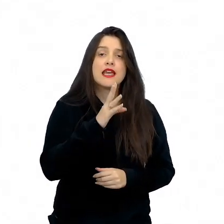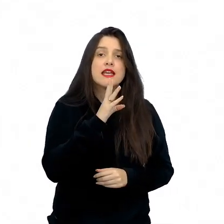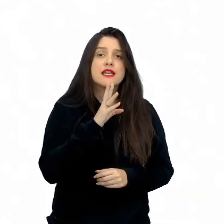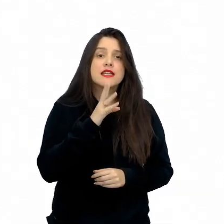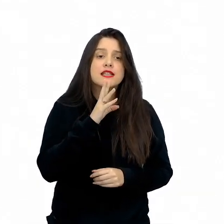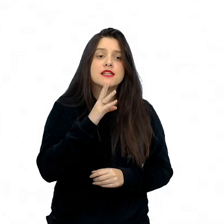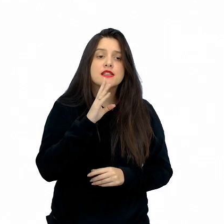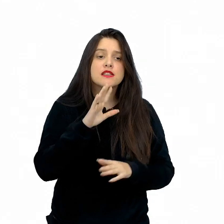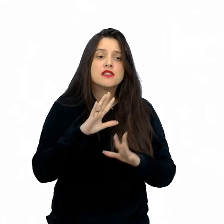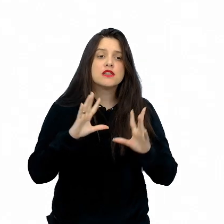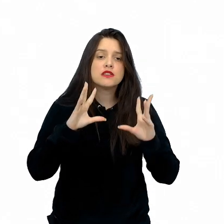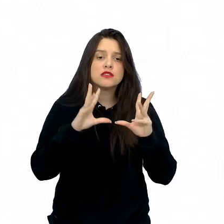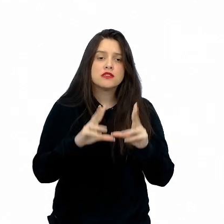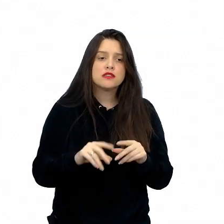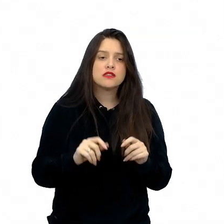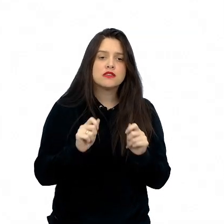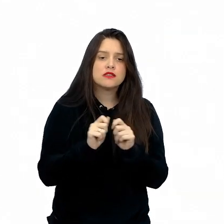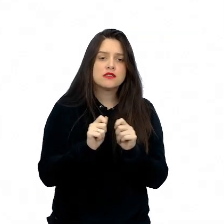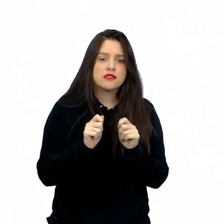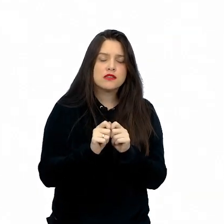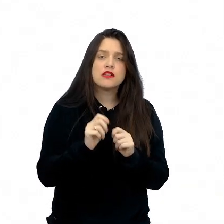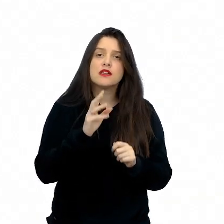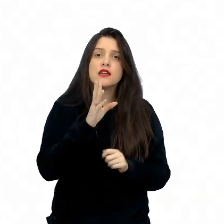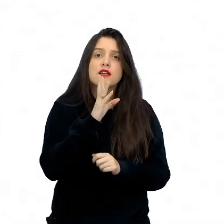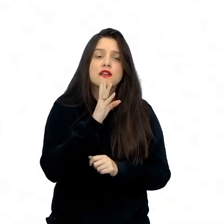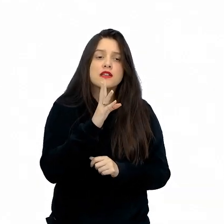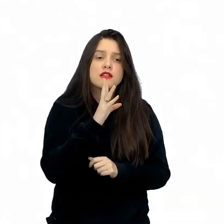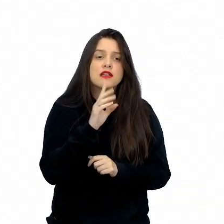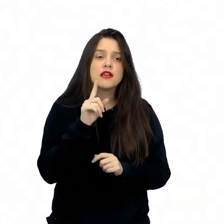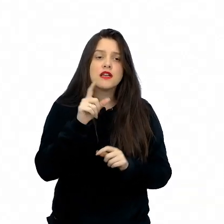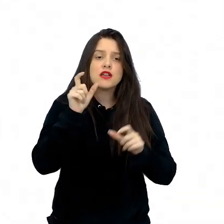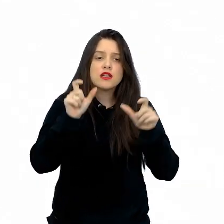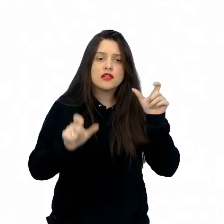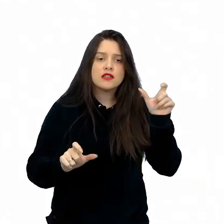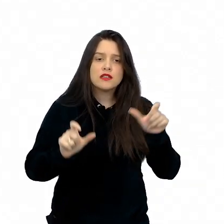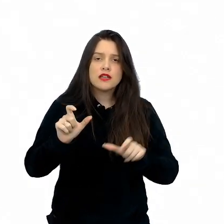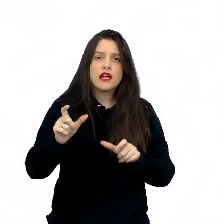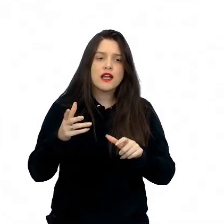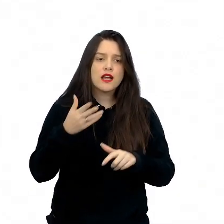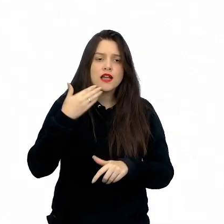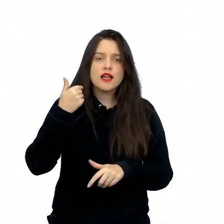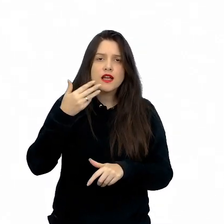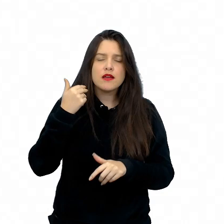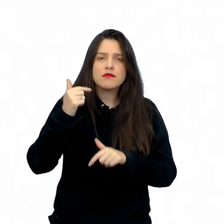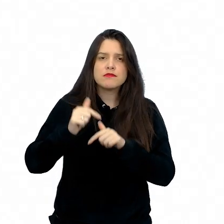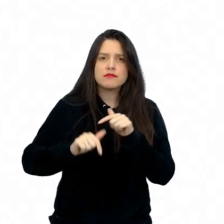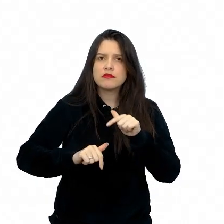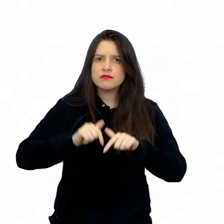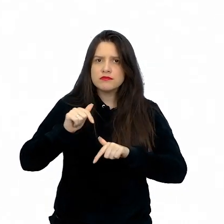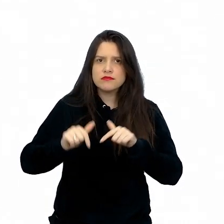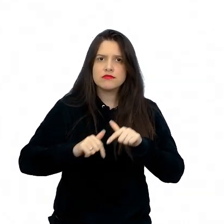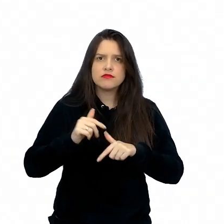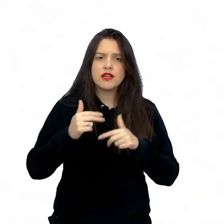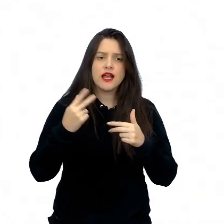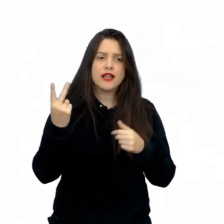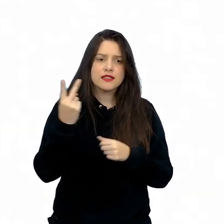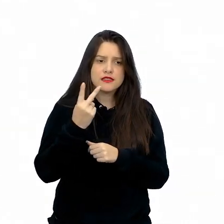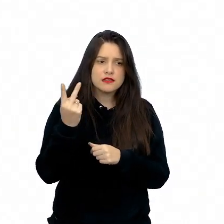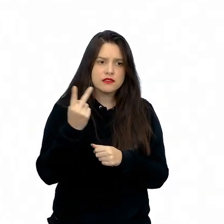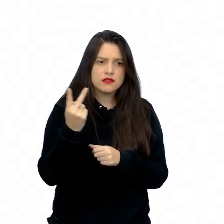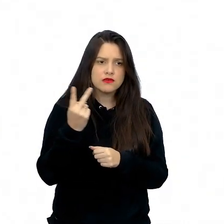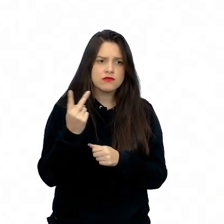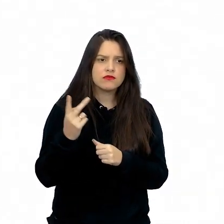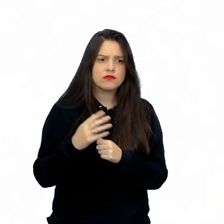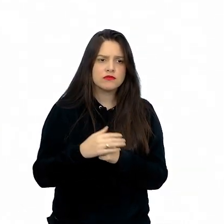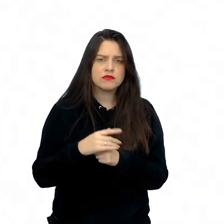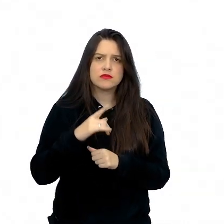aí o teorema de Pitágoras. Reconheceu? Ok, passou a primeira barreira. A segunda